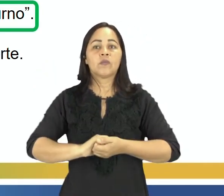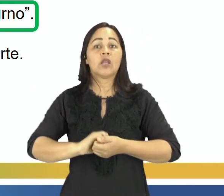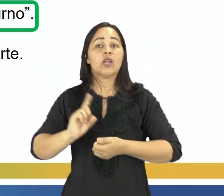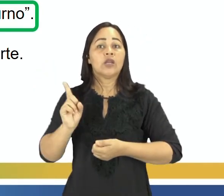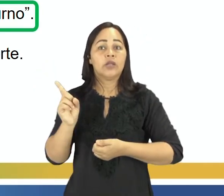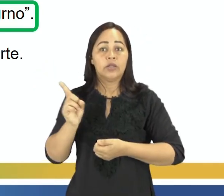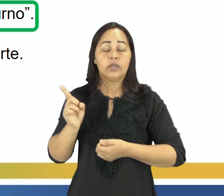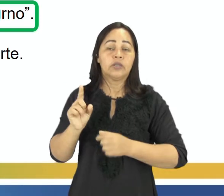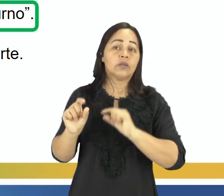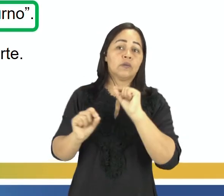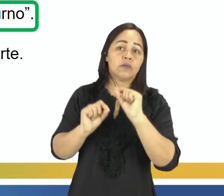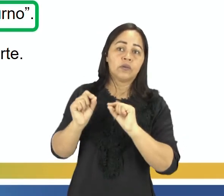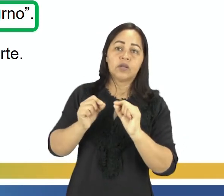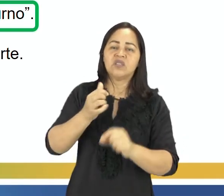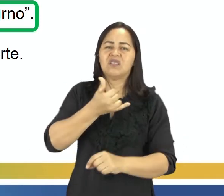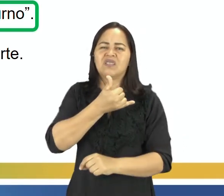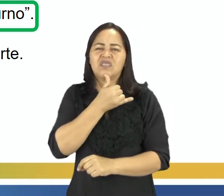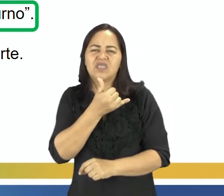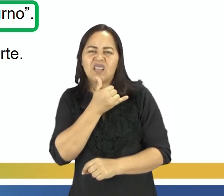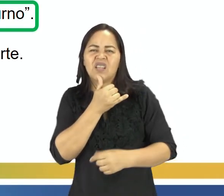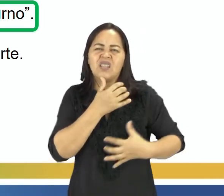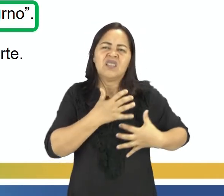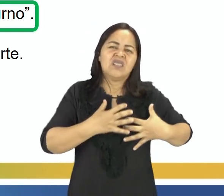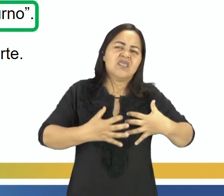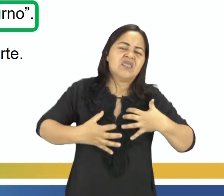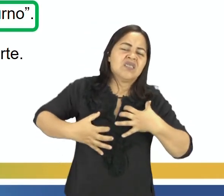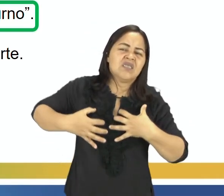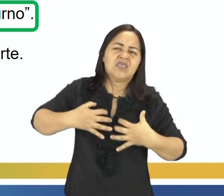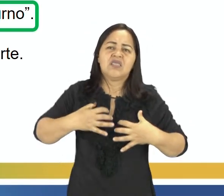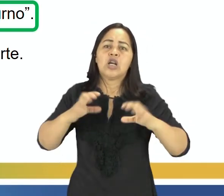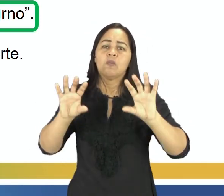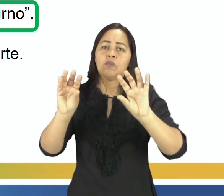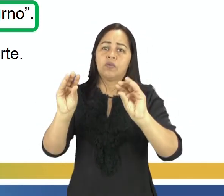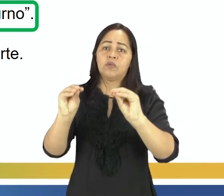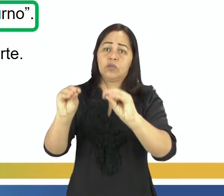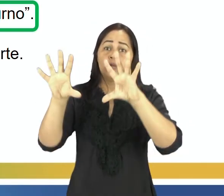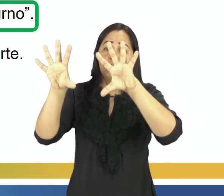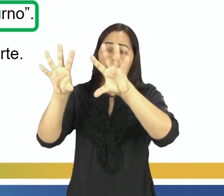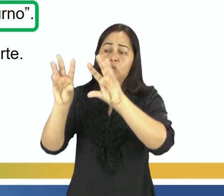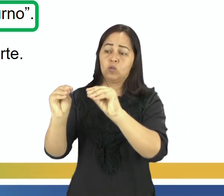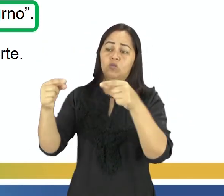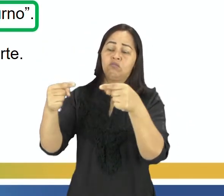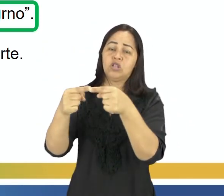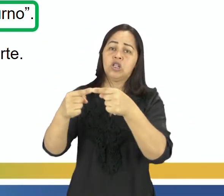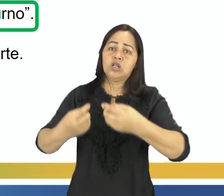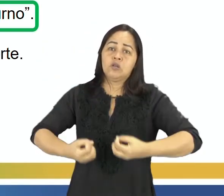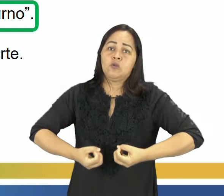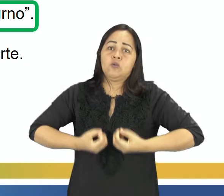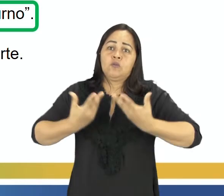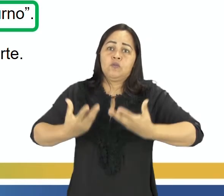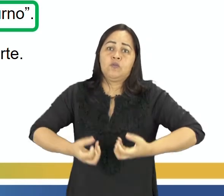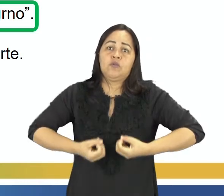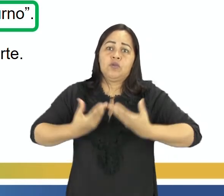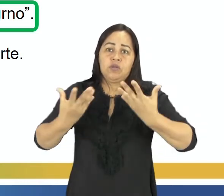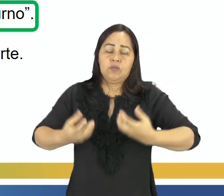obra era repleta de tristeza, de melancolia e tudo isso. Então, Neruda já foi aí